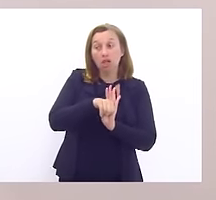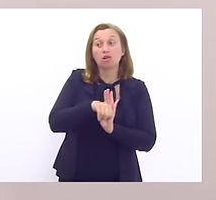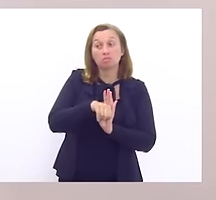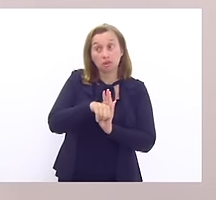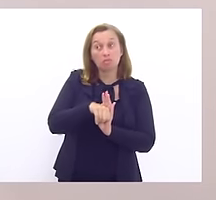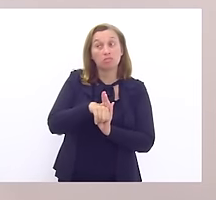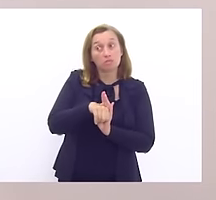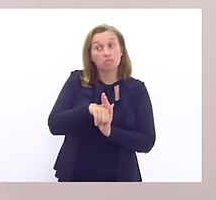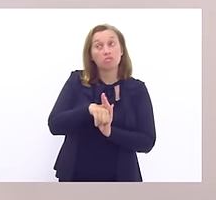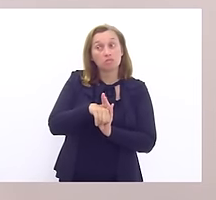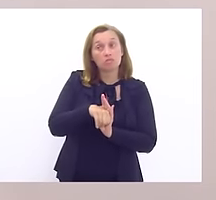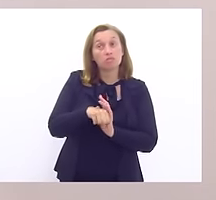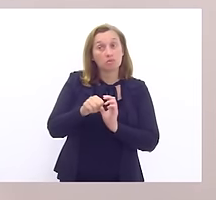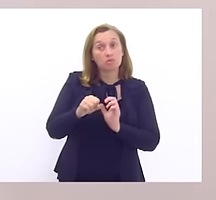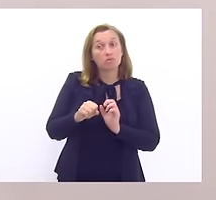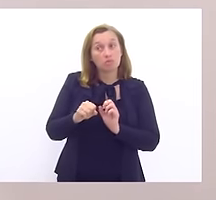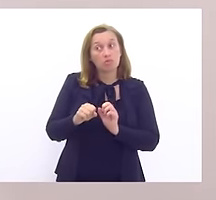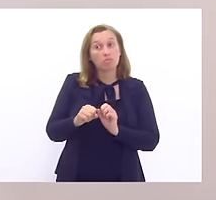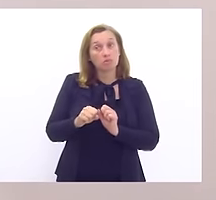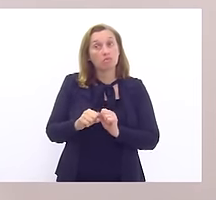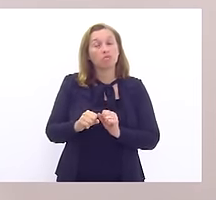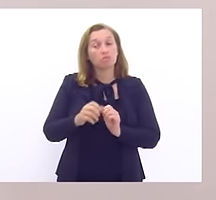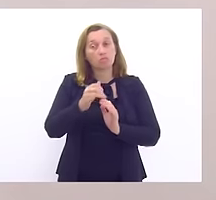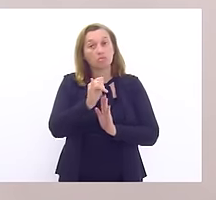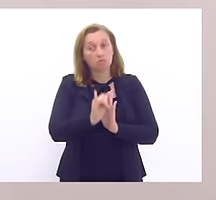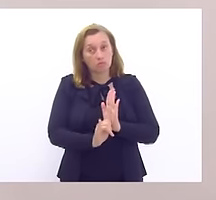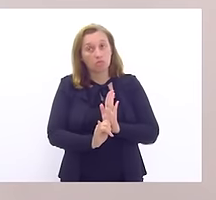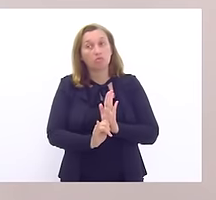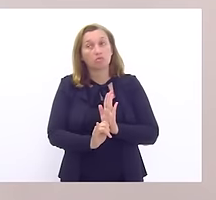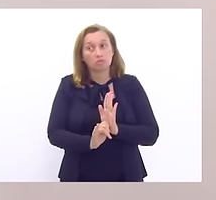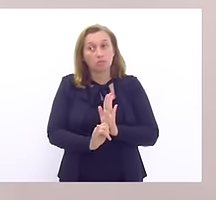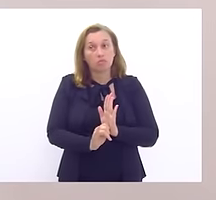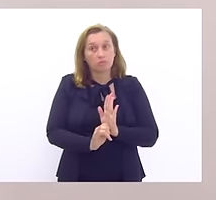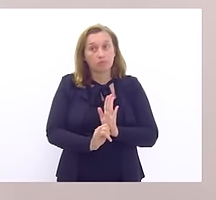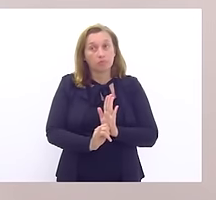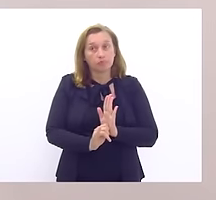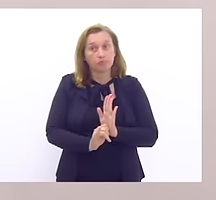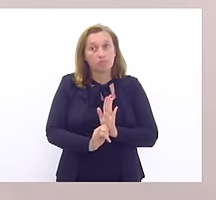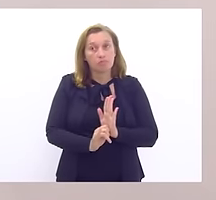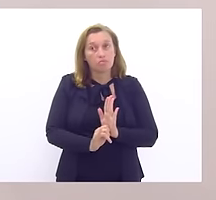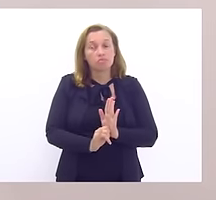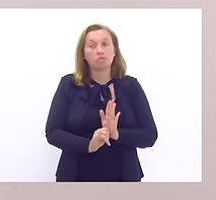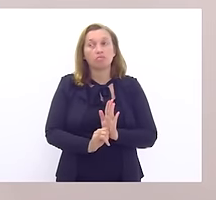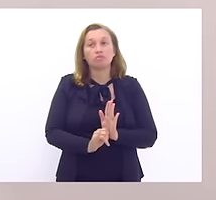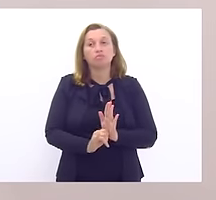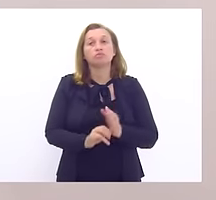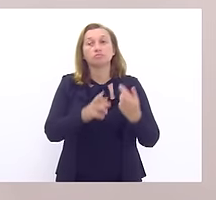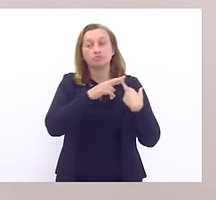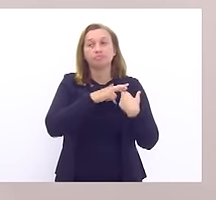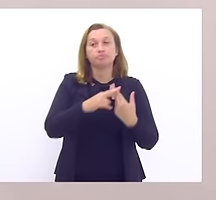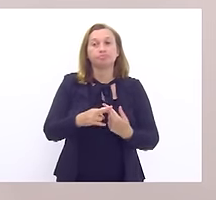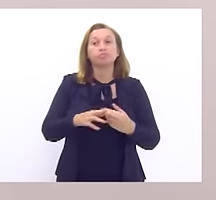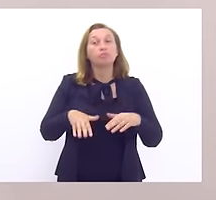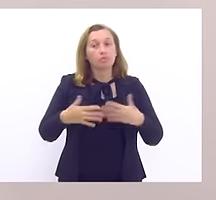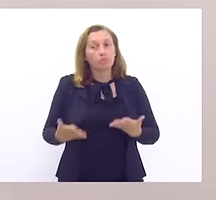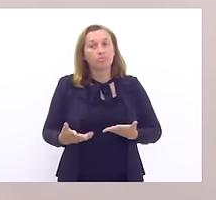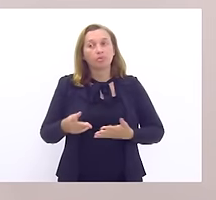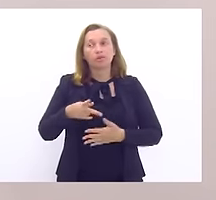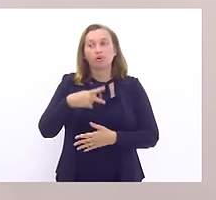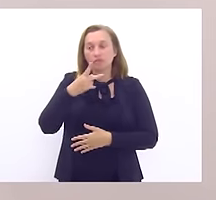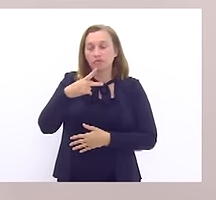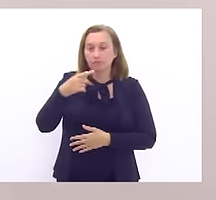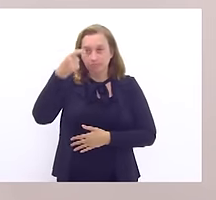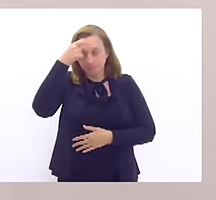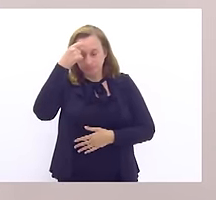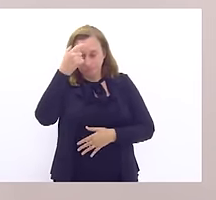ilicitude é ser objeto também nesse relatório com eventualmente também dos responsáveis então eu tô dando formalmente a ciência agora